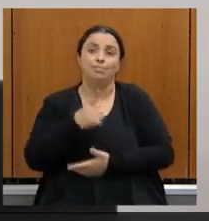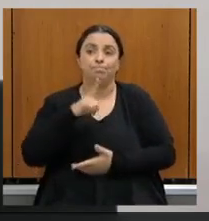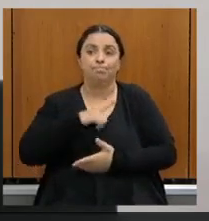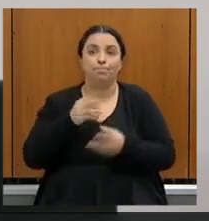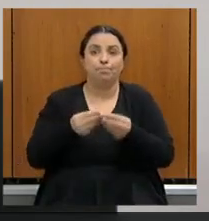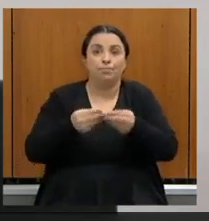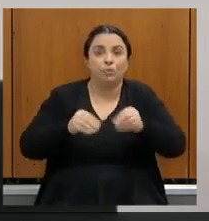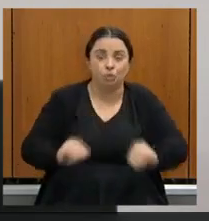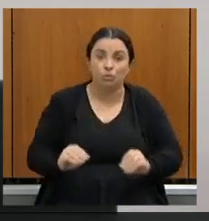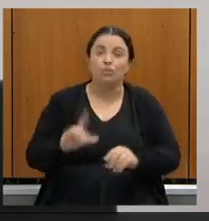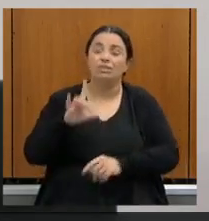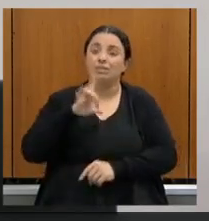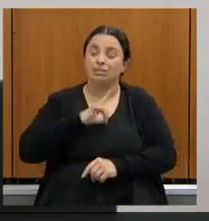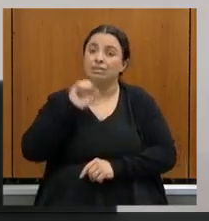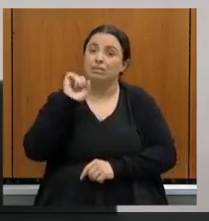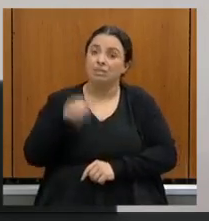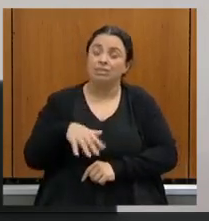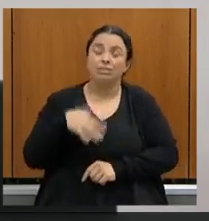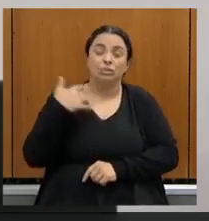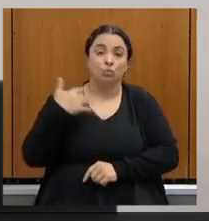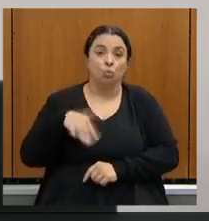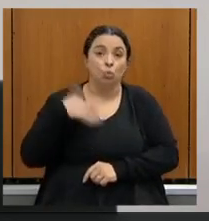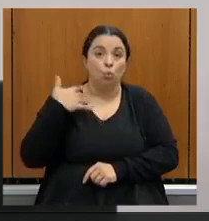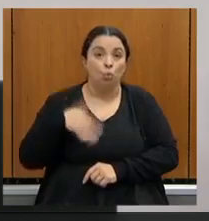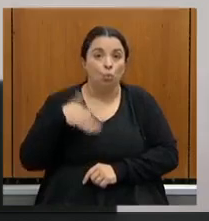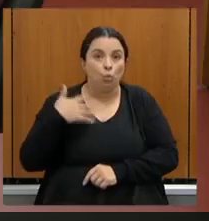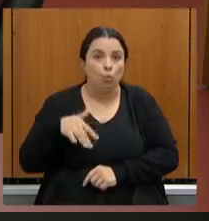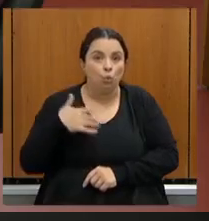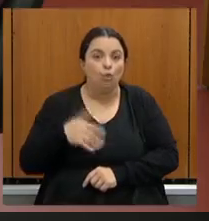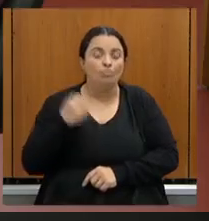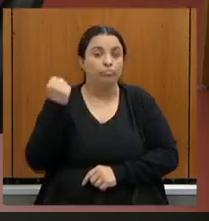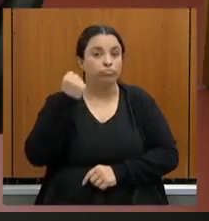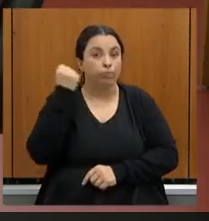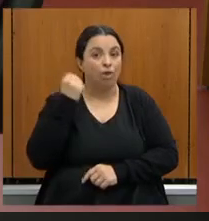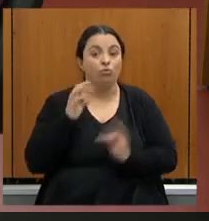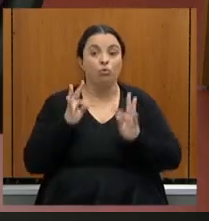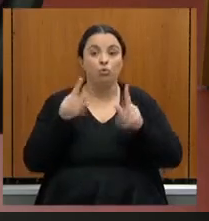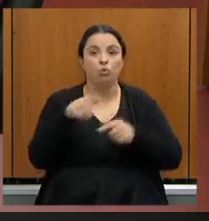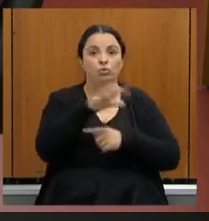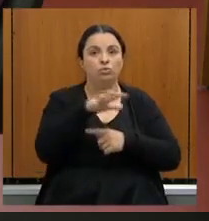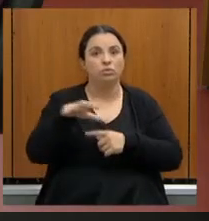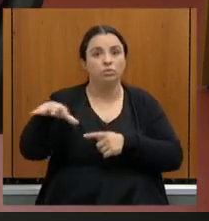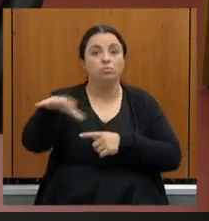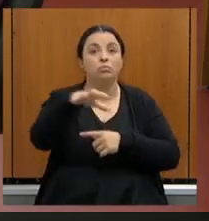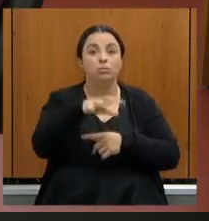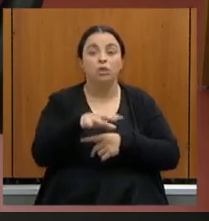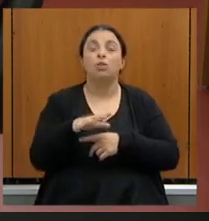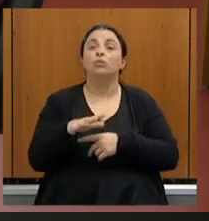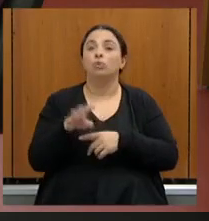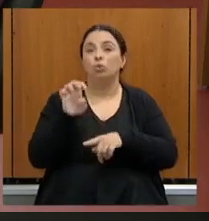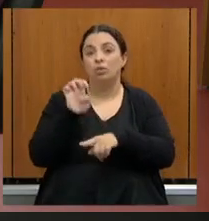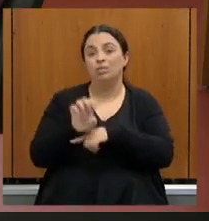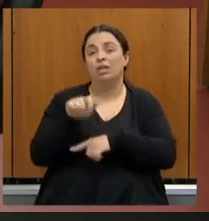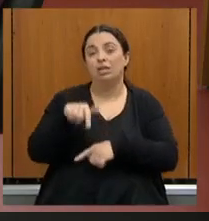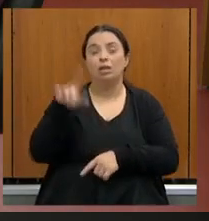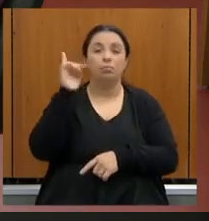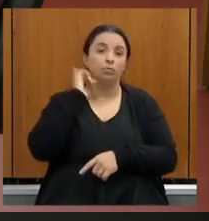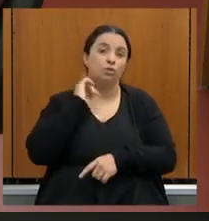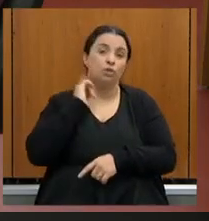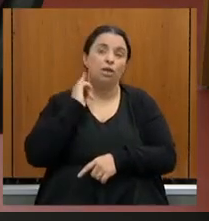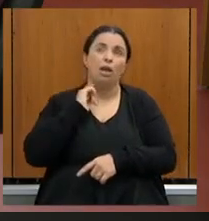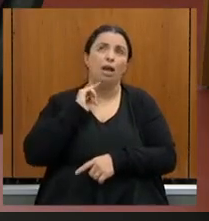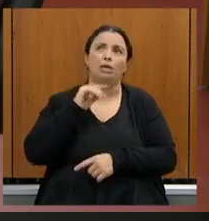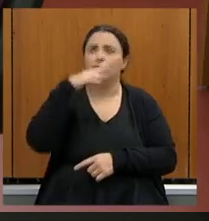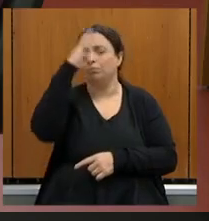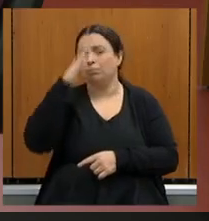prejuízos grandes enormes enormes em todos os segmentos do Estado de Minas Gerais de todo o